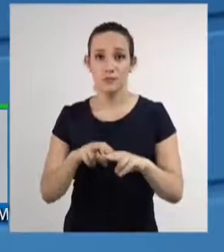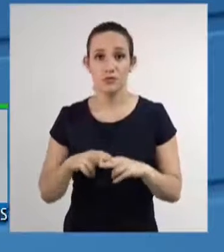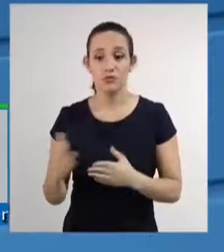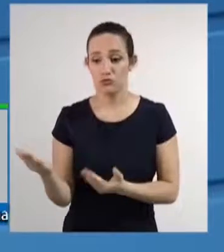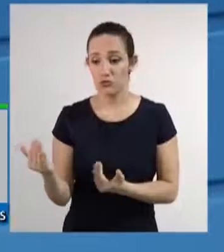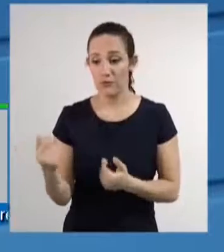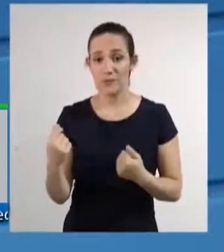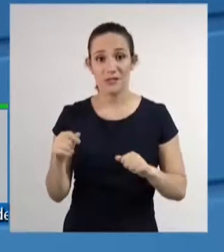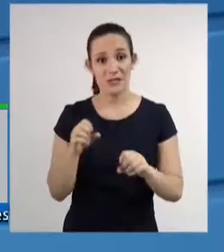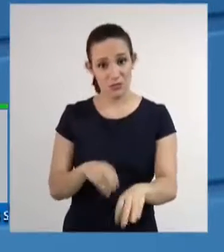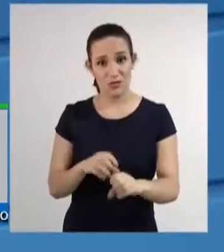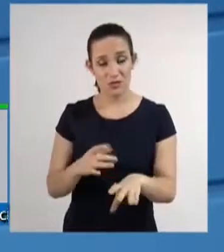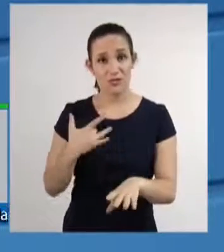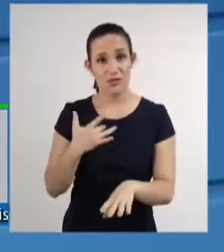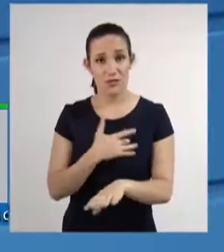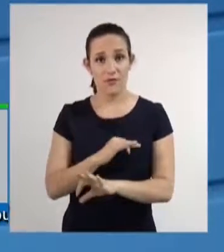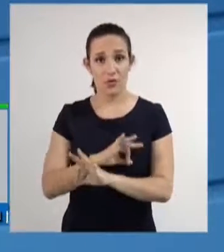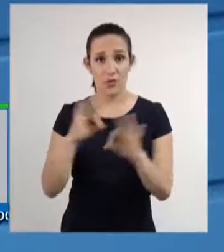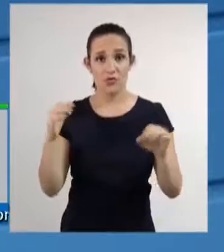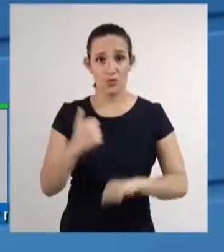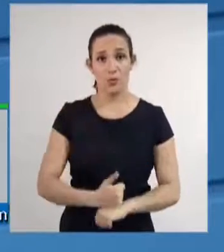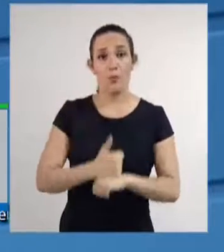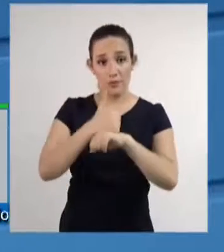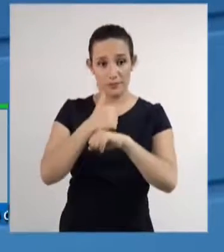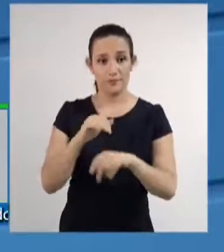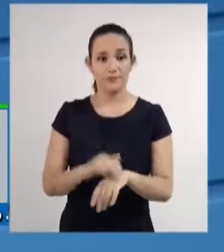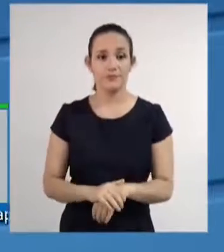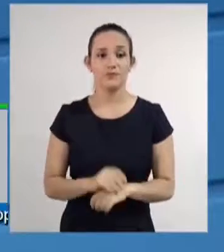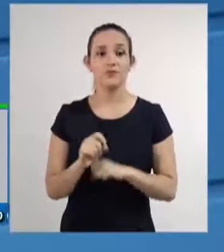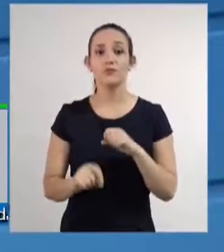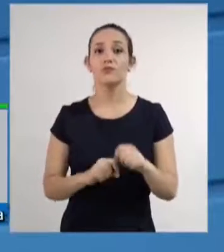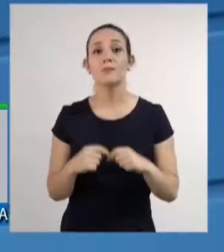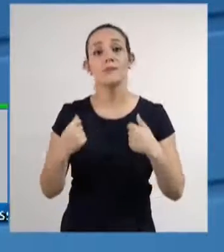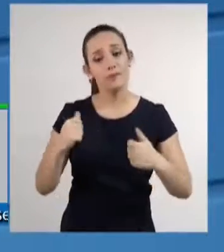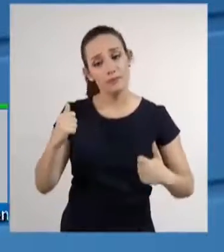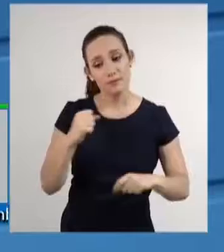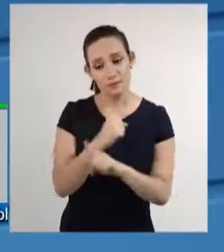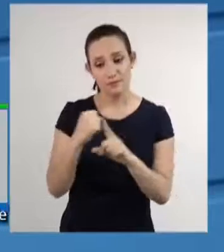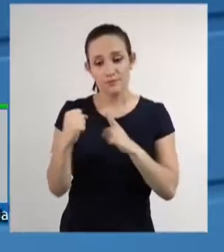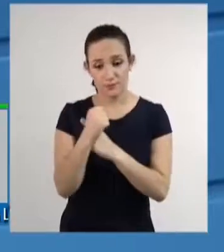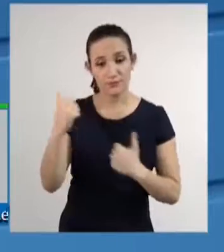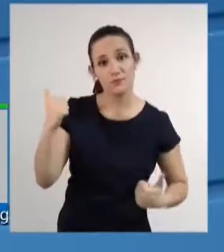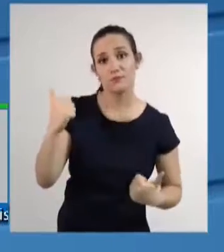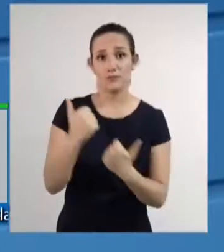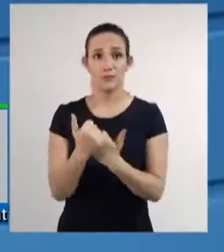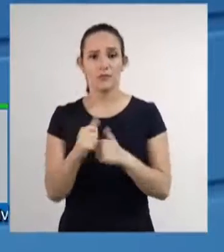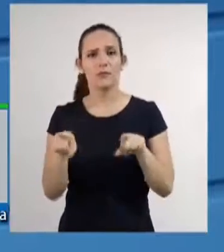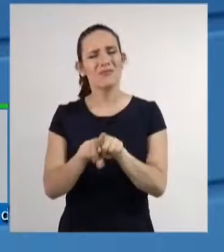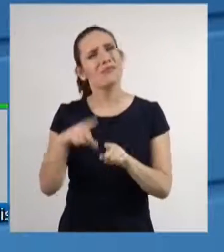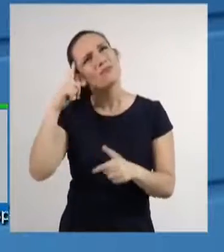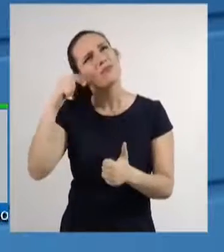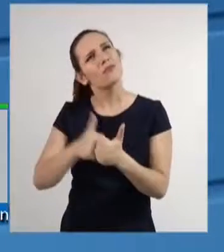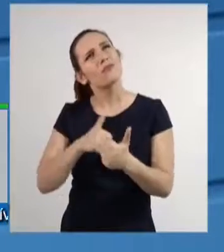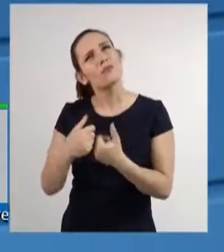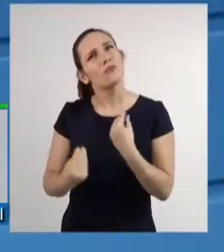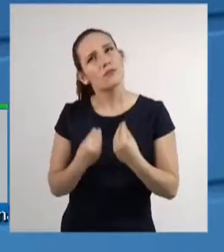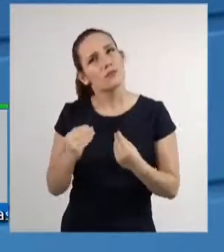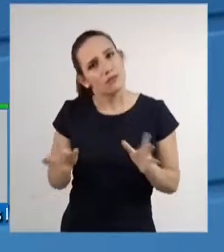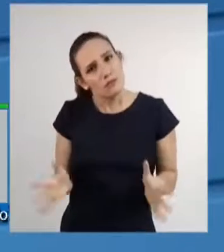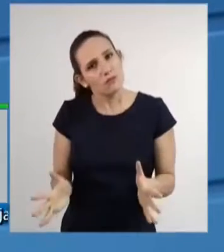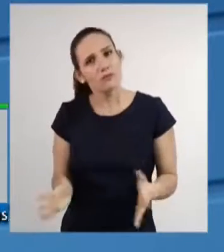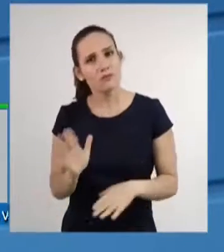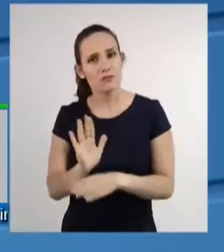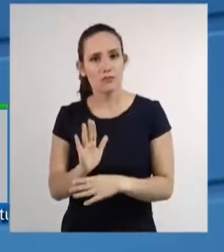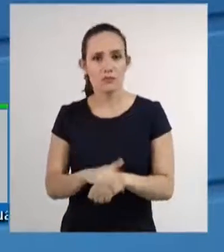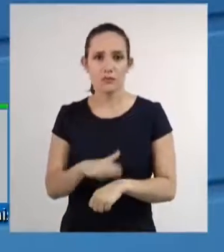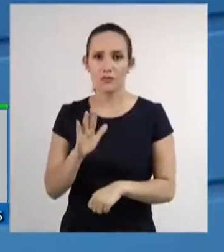depende de uma educação sadia e de qualidade, o necessário apoio da sociedade e a profunda reflexão de todos